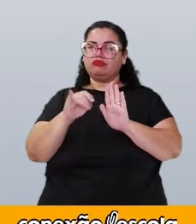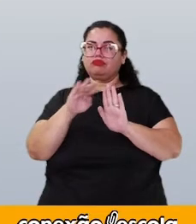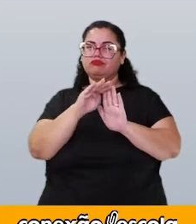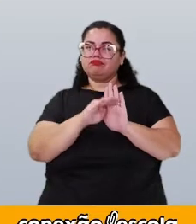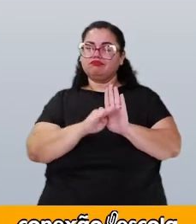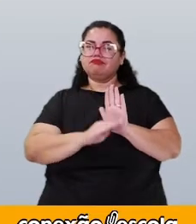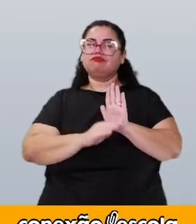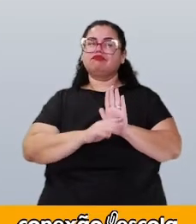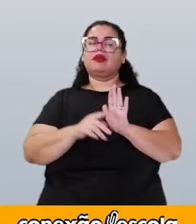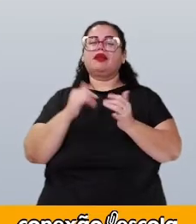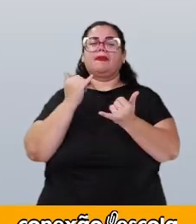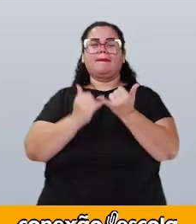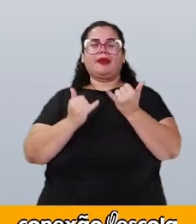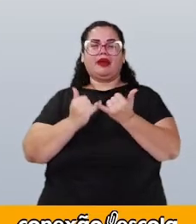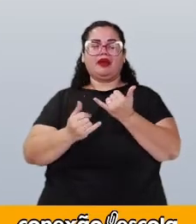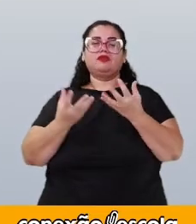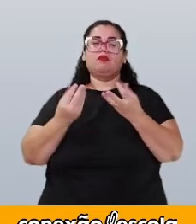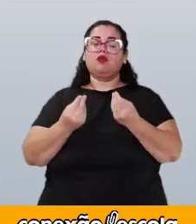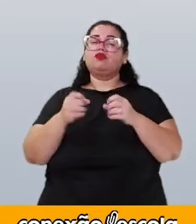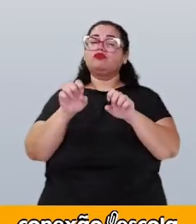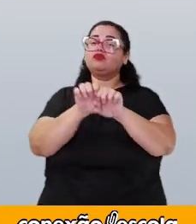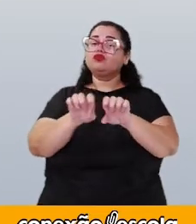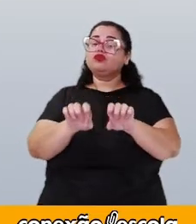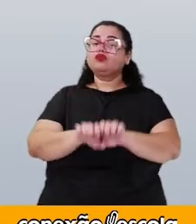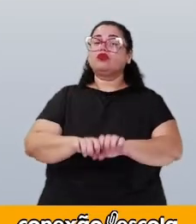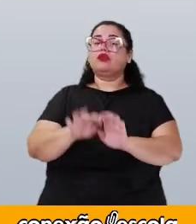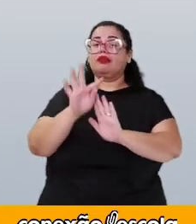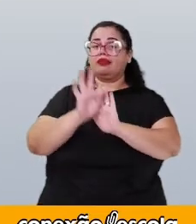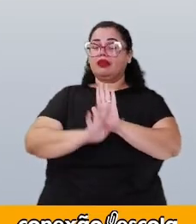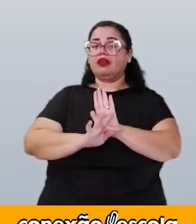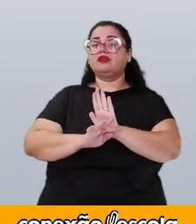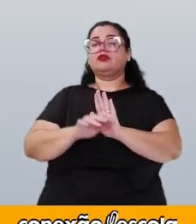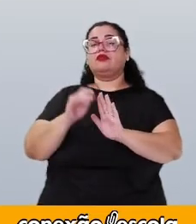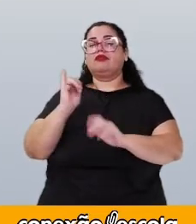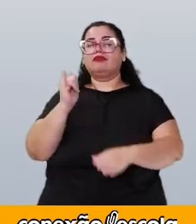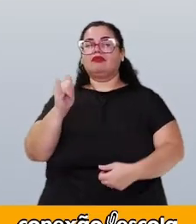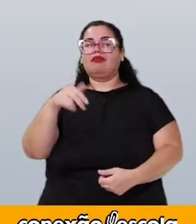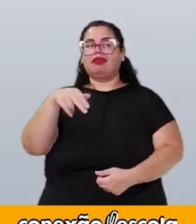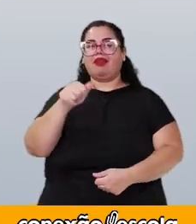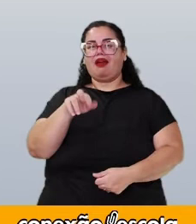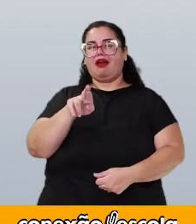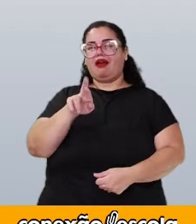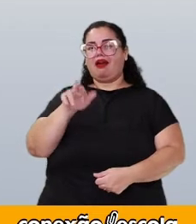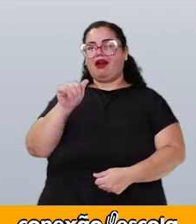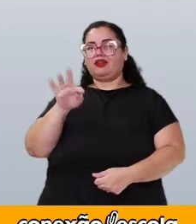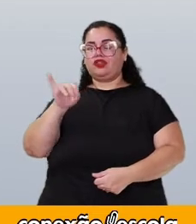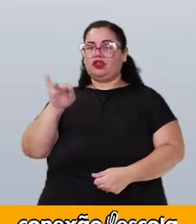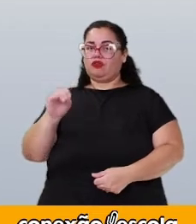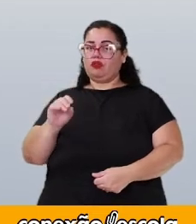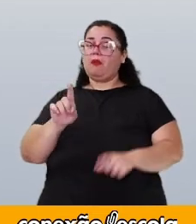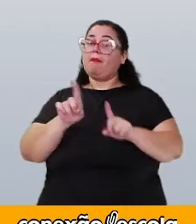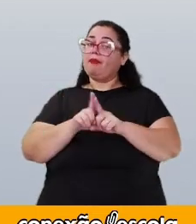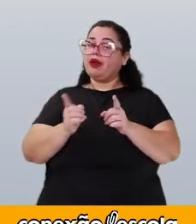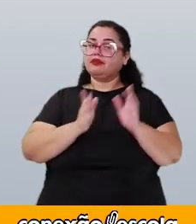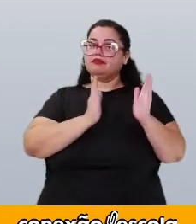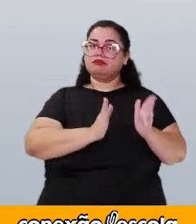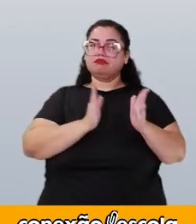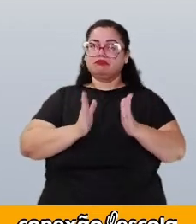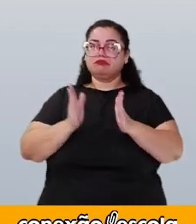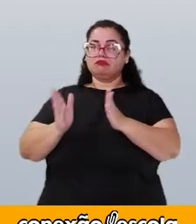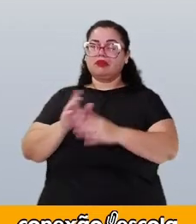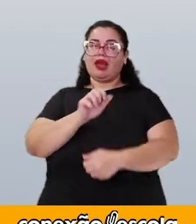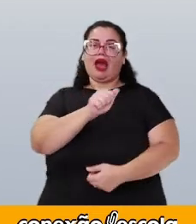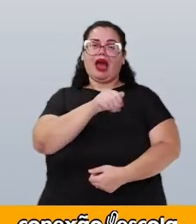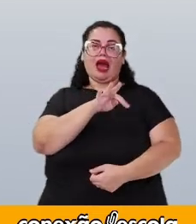próximo, bem similar à estrutura dos textos narrativos, só que divididos em atos para separar